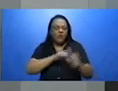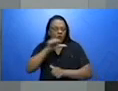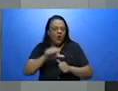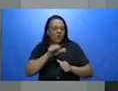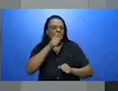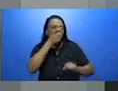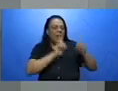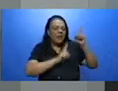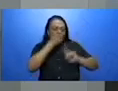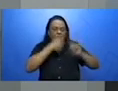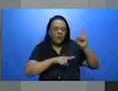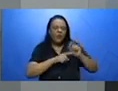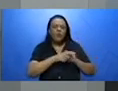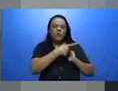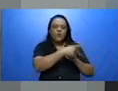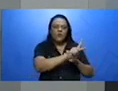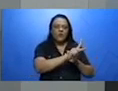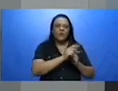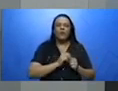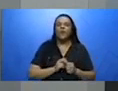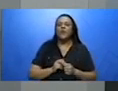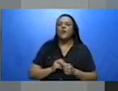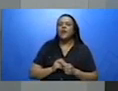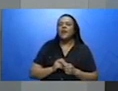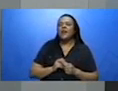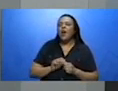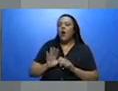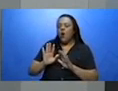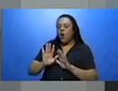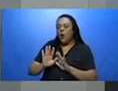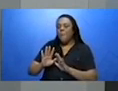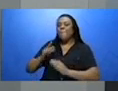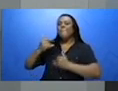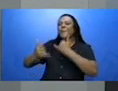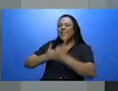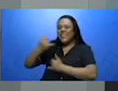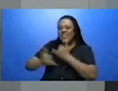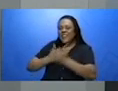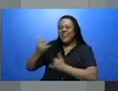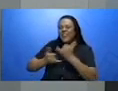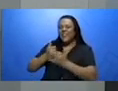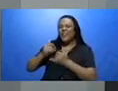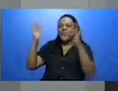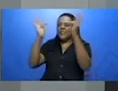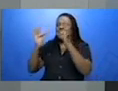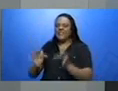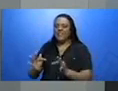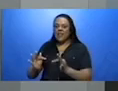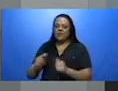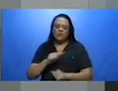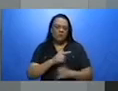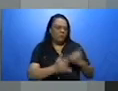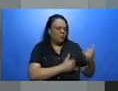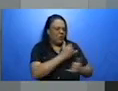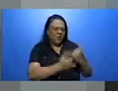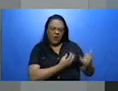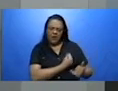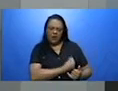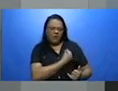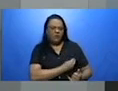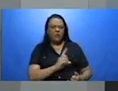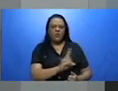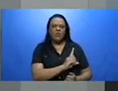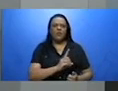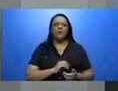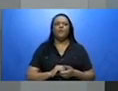vida. Olha aqui, vamos voltar para vocês darem uma olhadinha. Não deixe o álcool mudar. Vamos